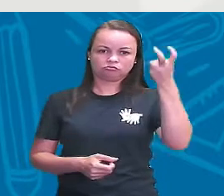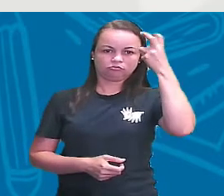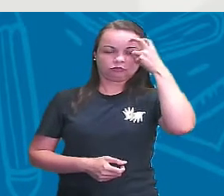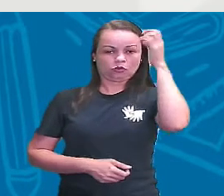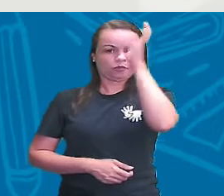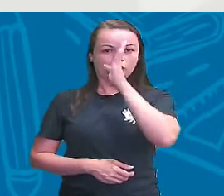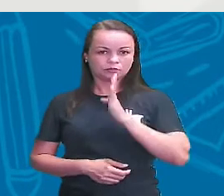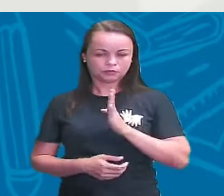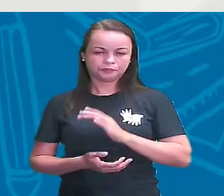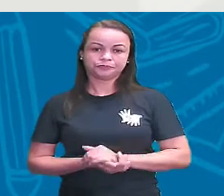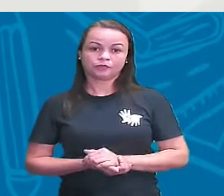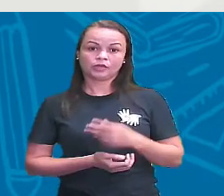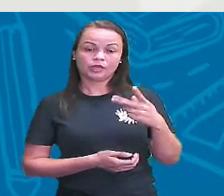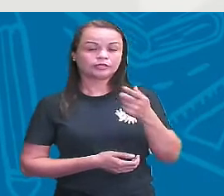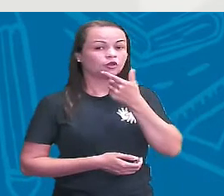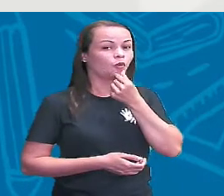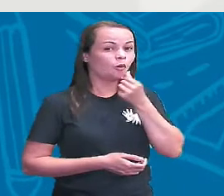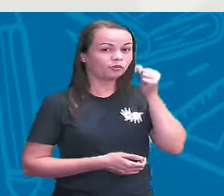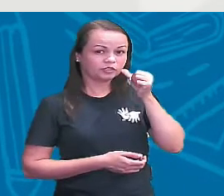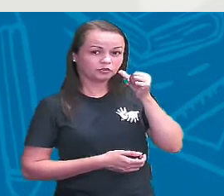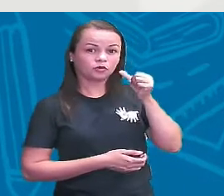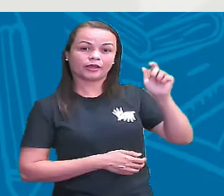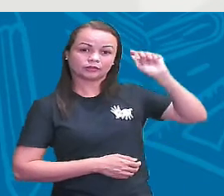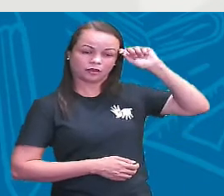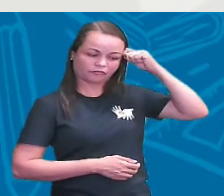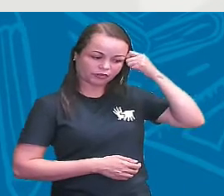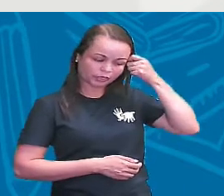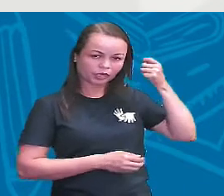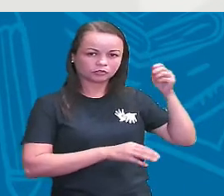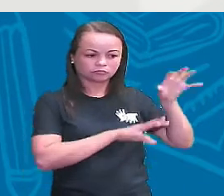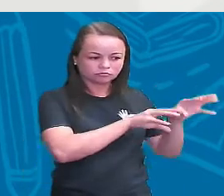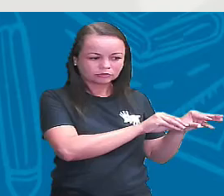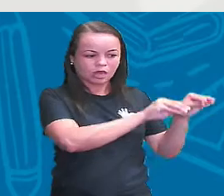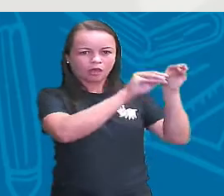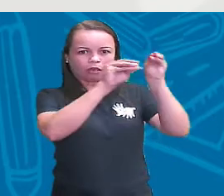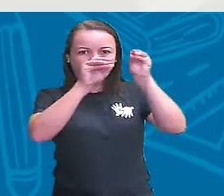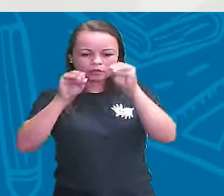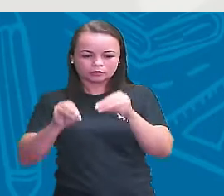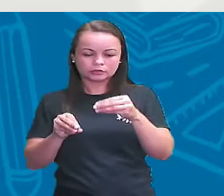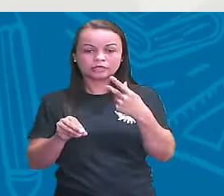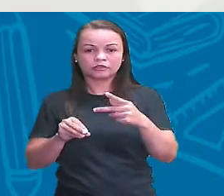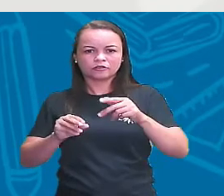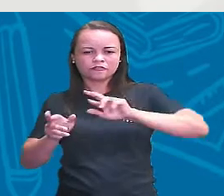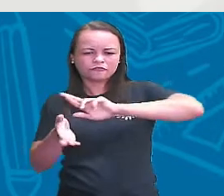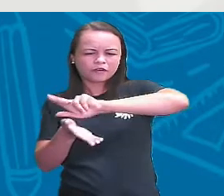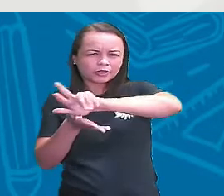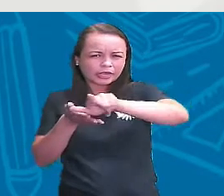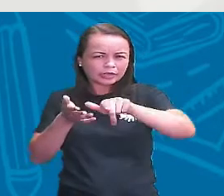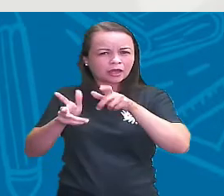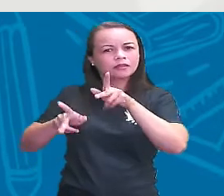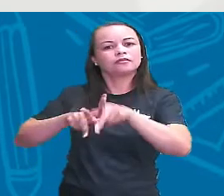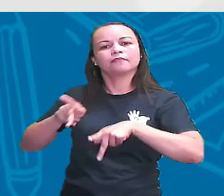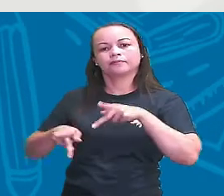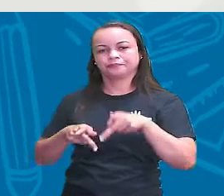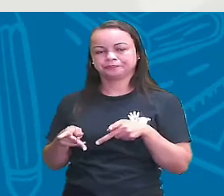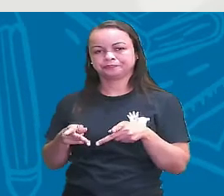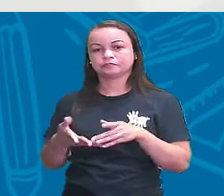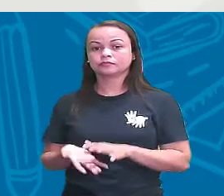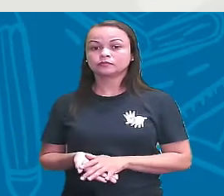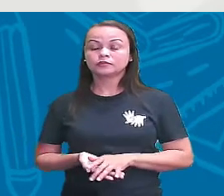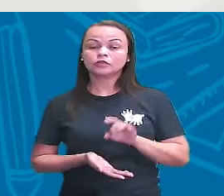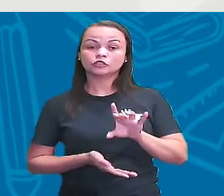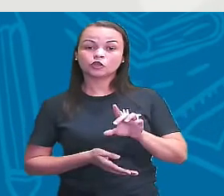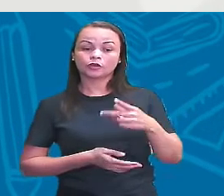esses africanos e africanas que são trazidos para o nosso território brasileiro, eles pertenciam a uma variedade de povos, certo? Sendo que